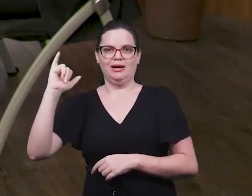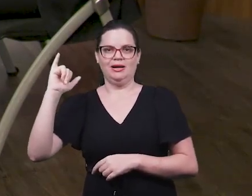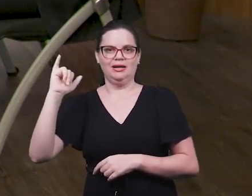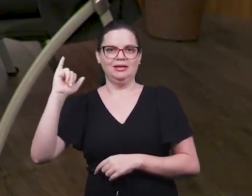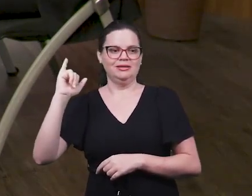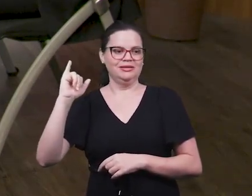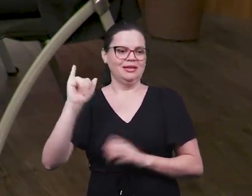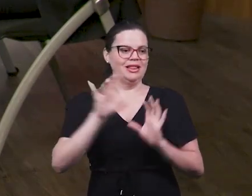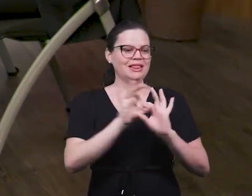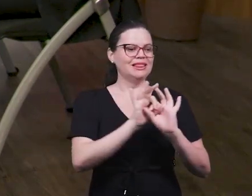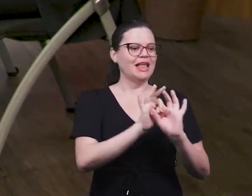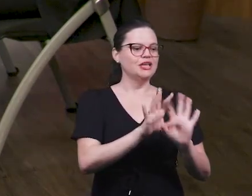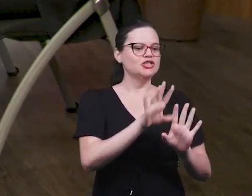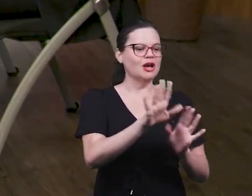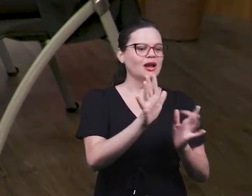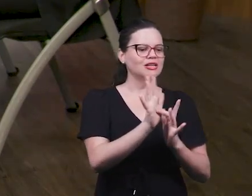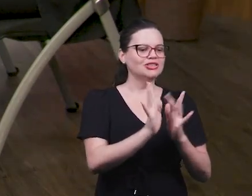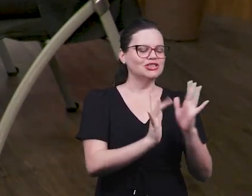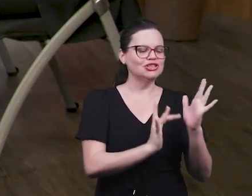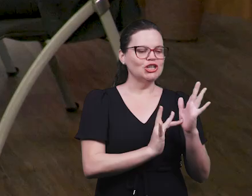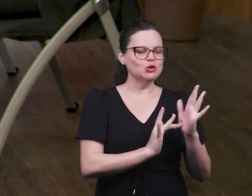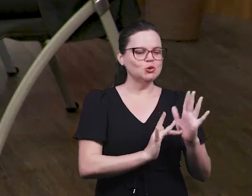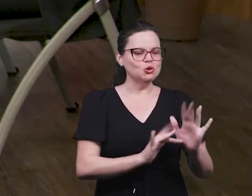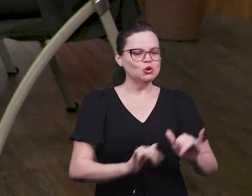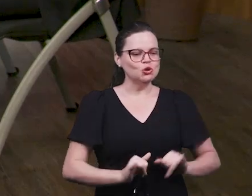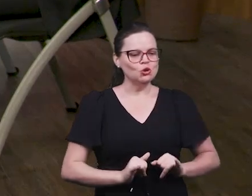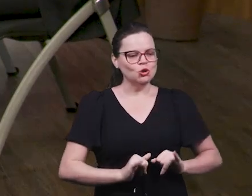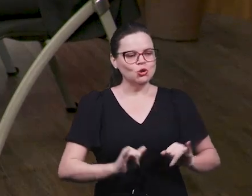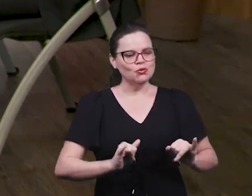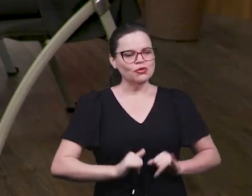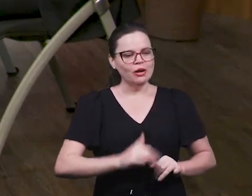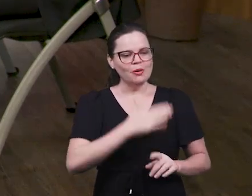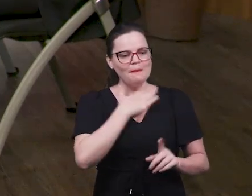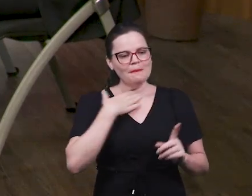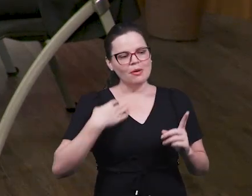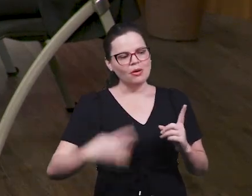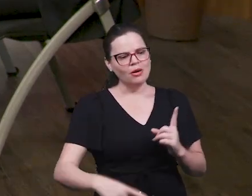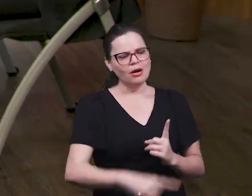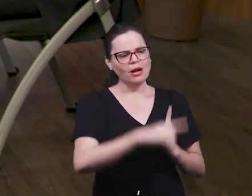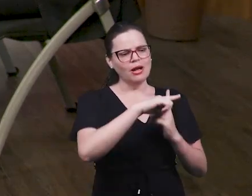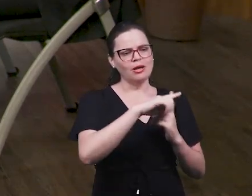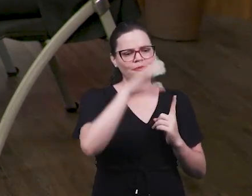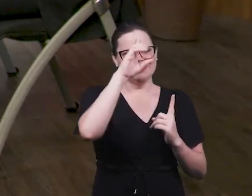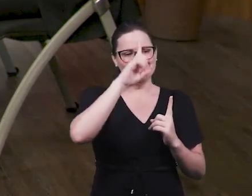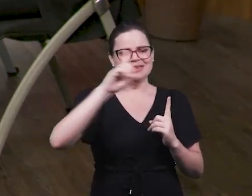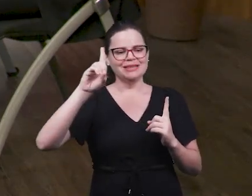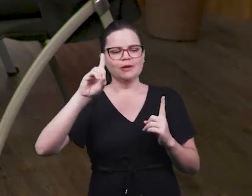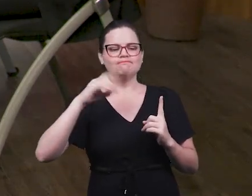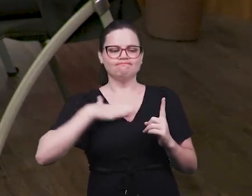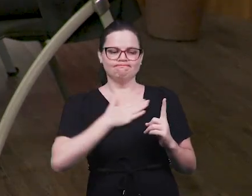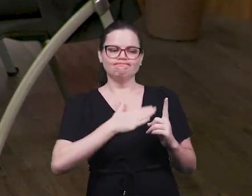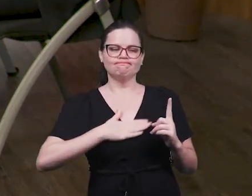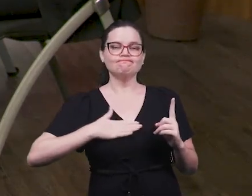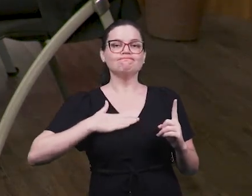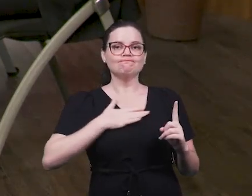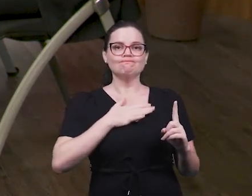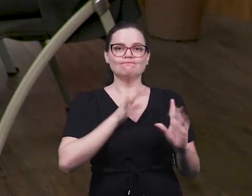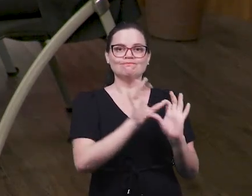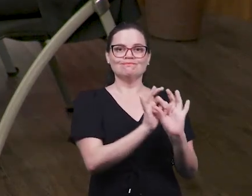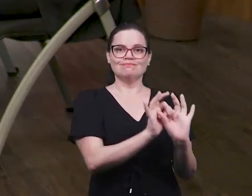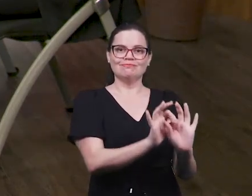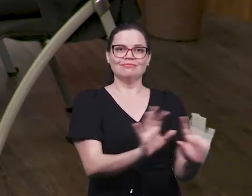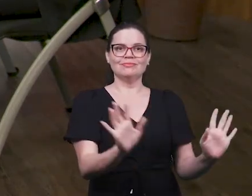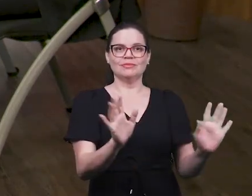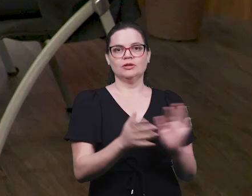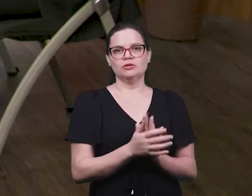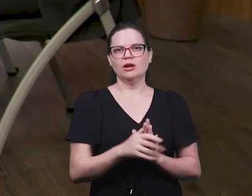Fazê-lo enfermar. Imagine, né? Quando que a morte é agradável? Quando que a morte é doce? A gente já perdeu um familiar?